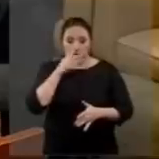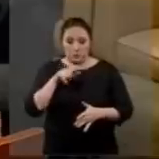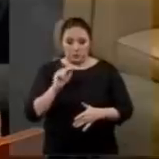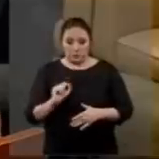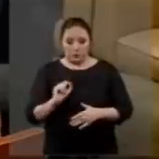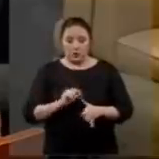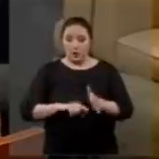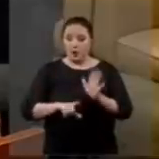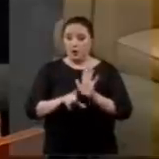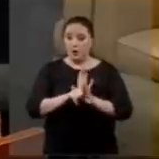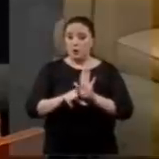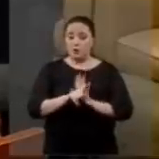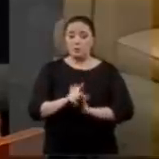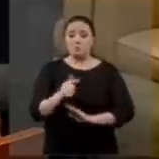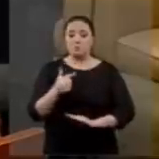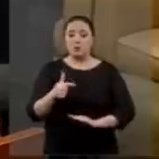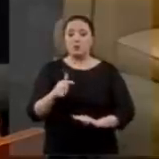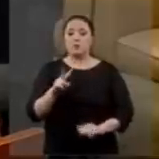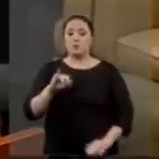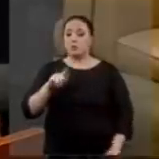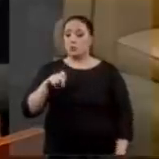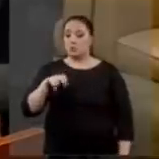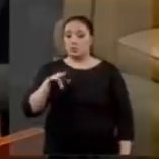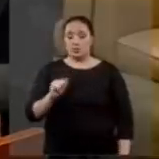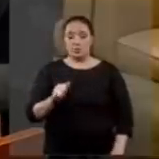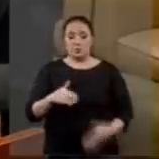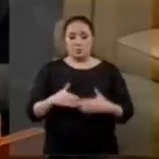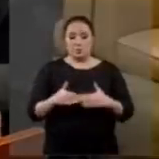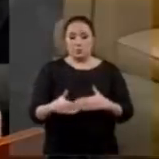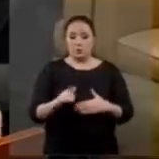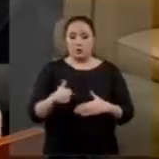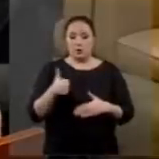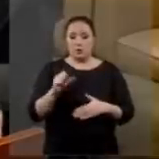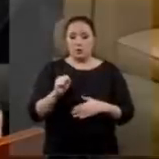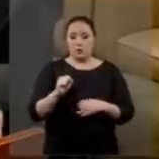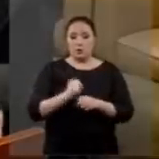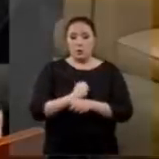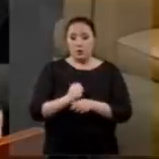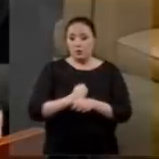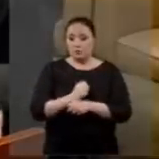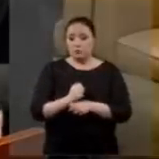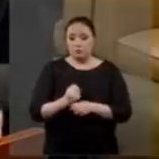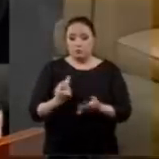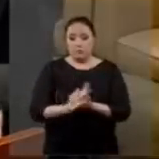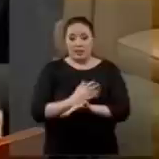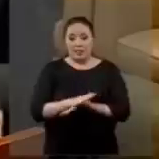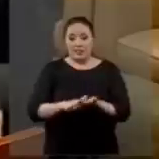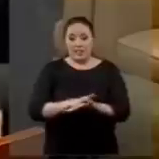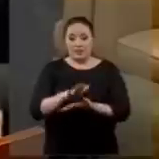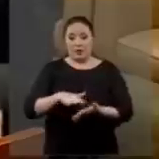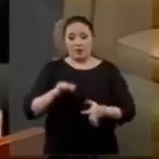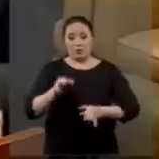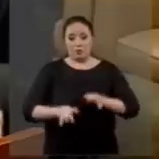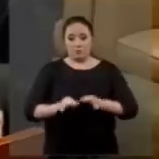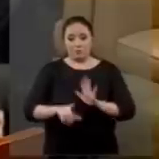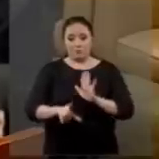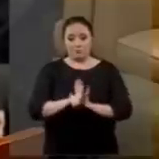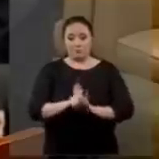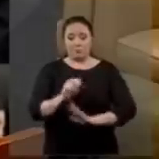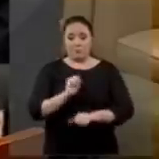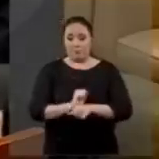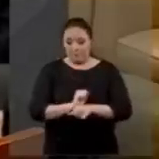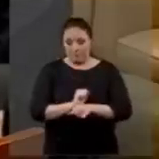lei praticamente não teve vigência e há 18 anos ela não produz nenhum efeito jurídico. O